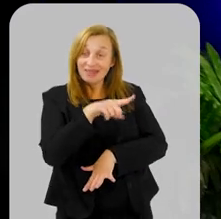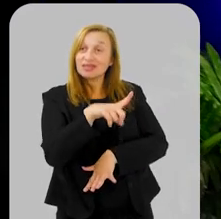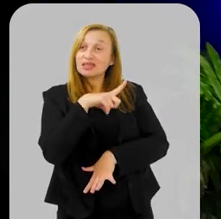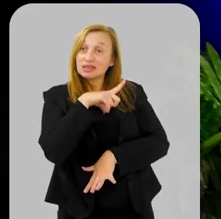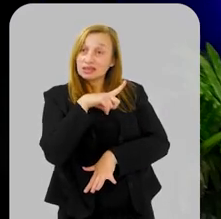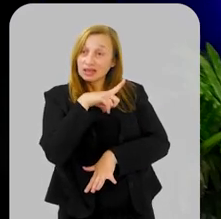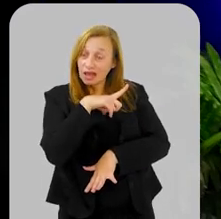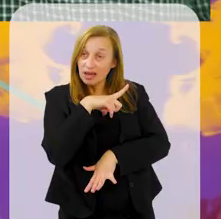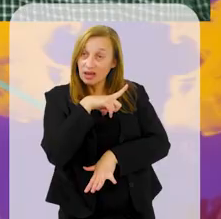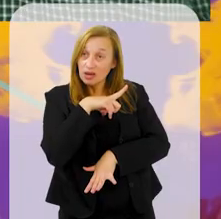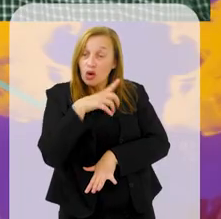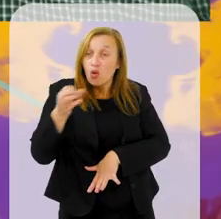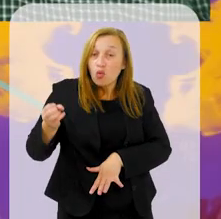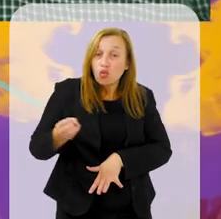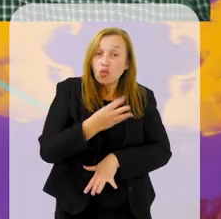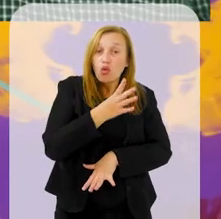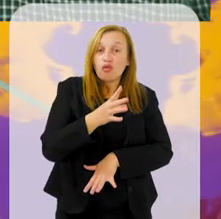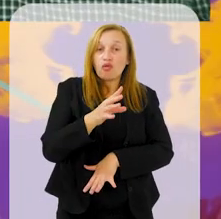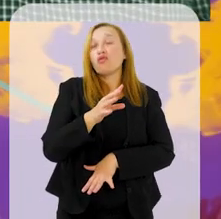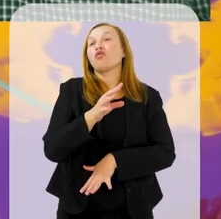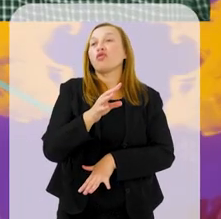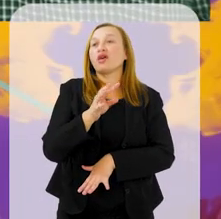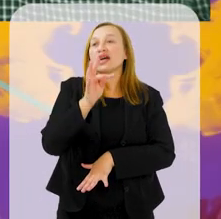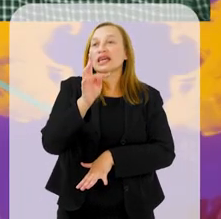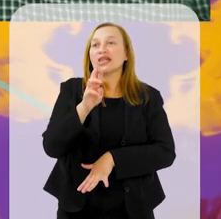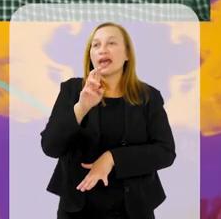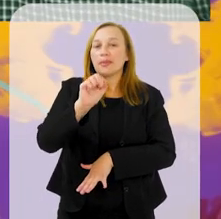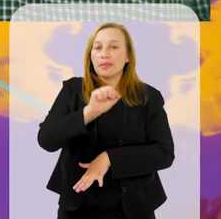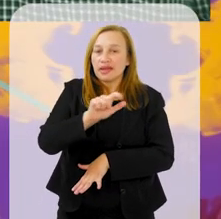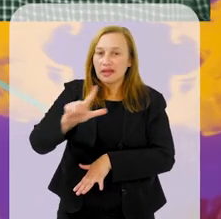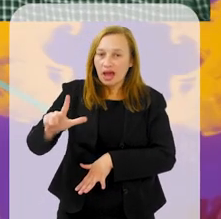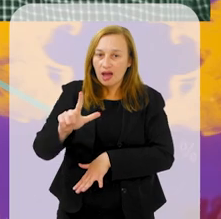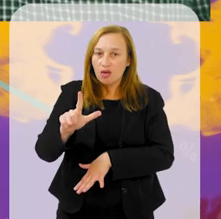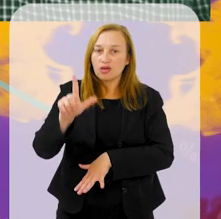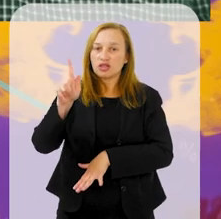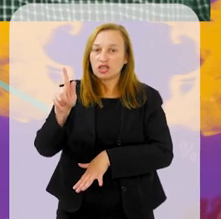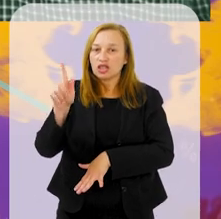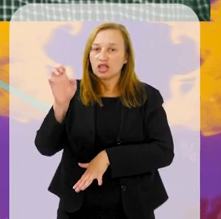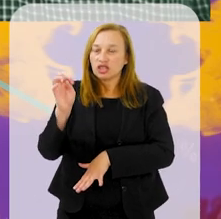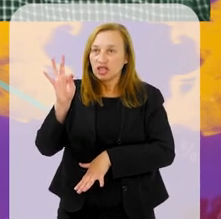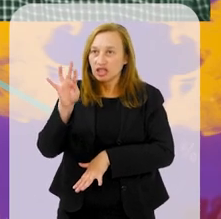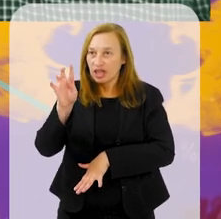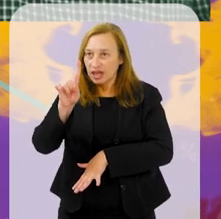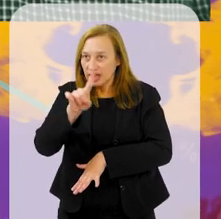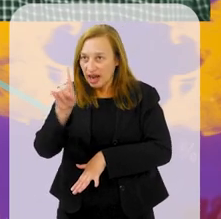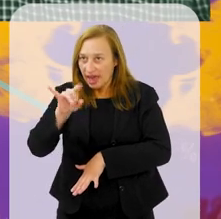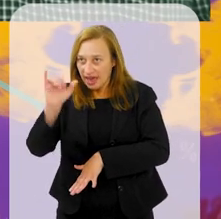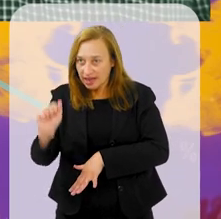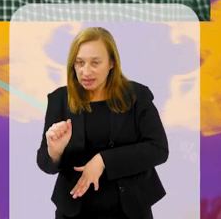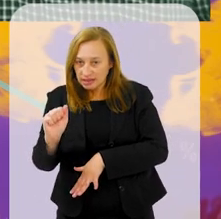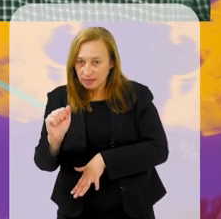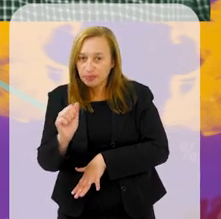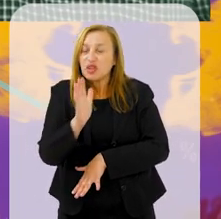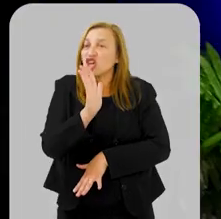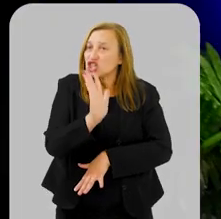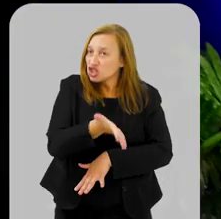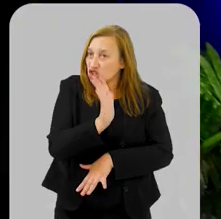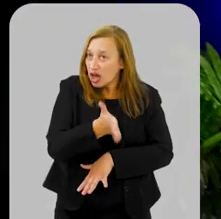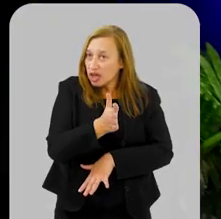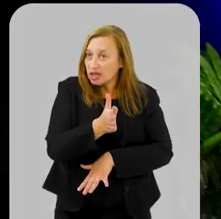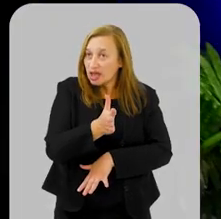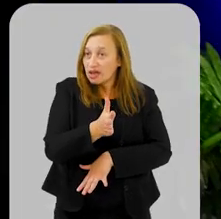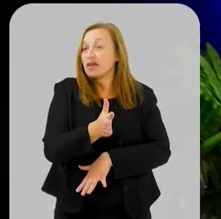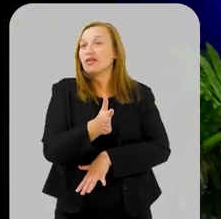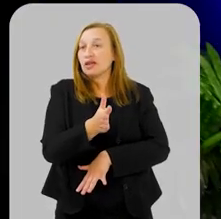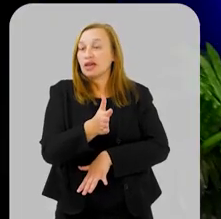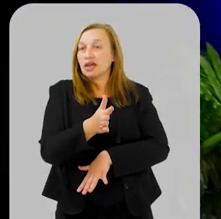região tem ali o recente Terminal Gentileza. Terminal Gentileza, ele vai